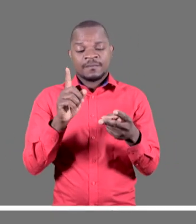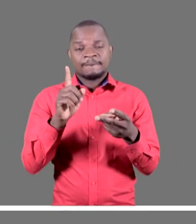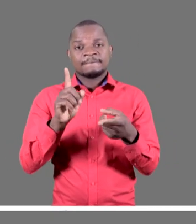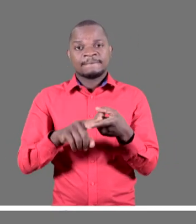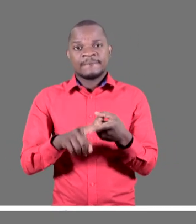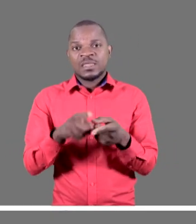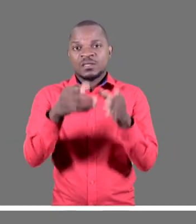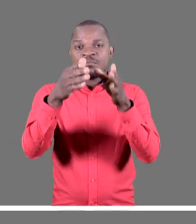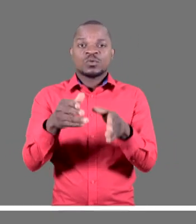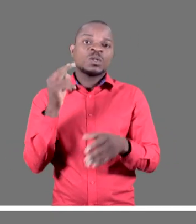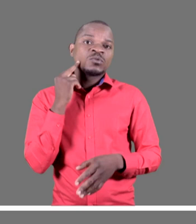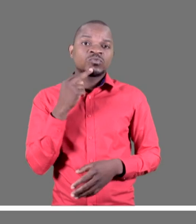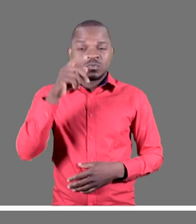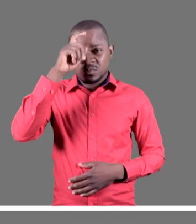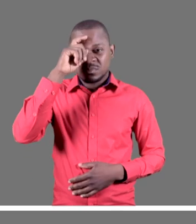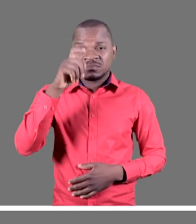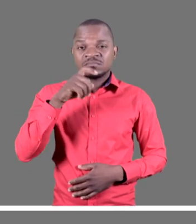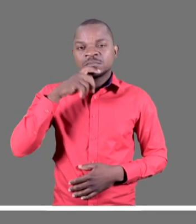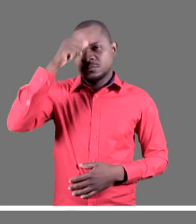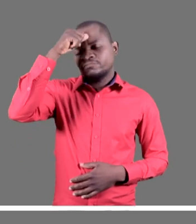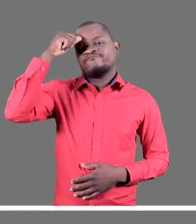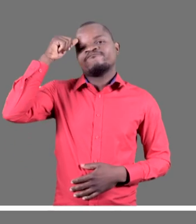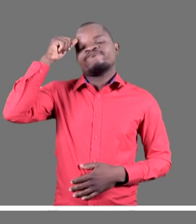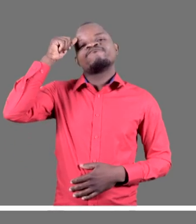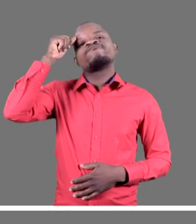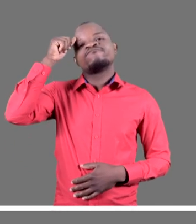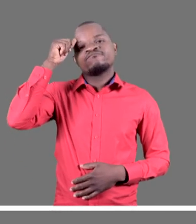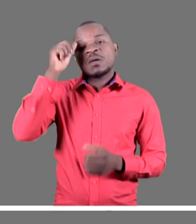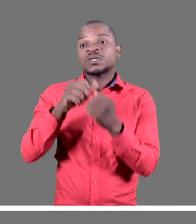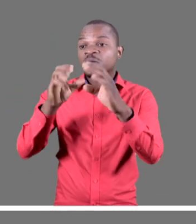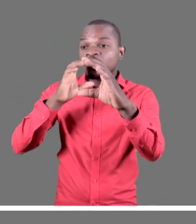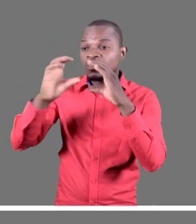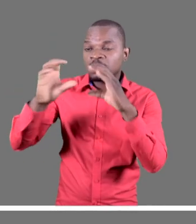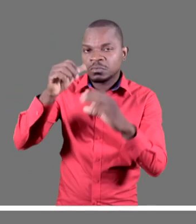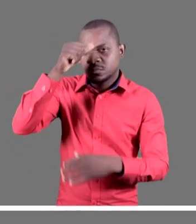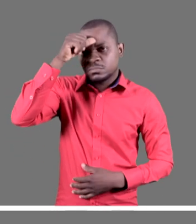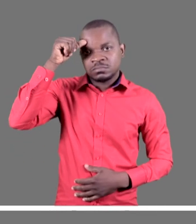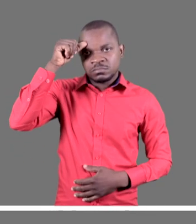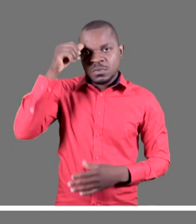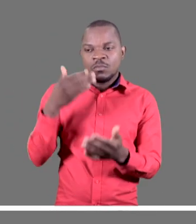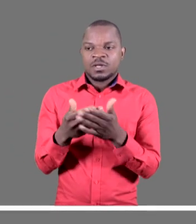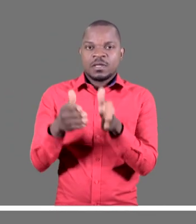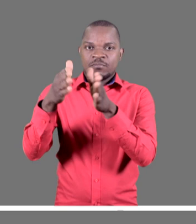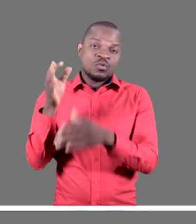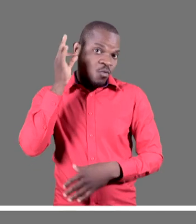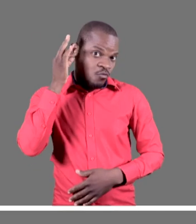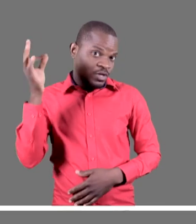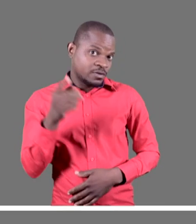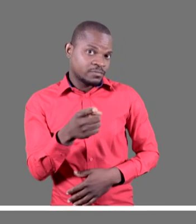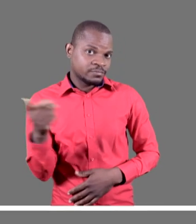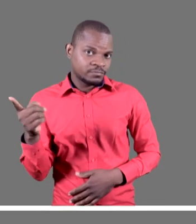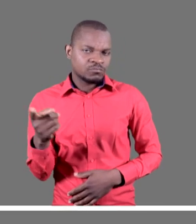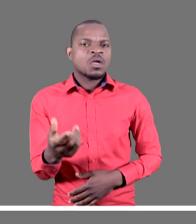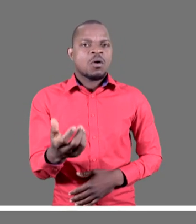vezes o surdo não entende a língua portuguesa. Fica difícil também a comunicação, porque do outro lado a pessoa que lhe